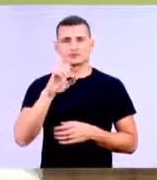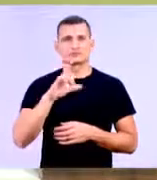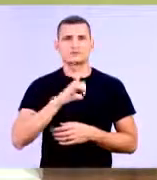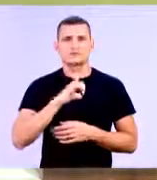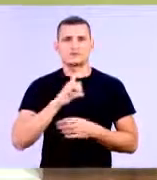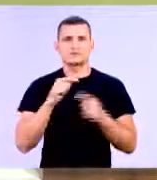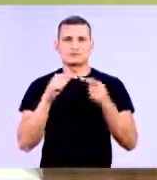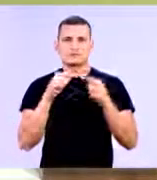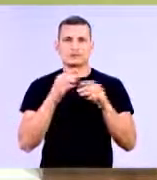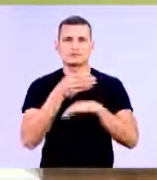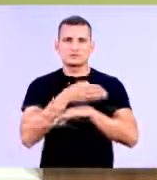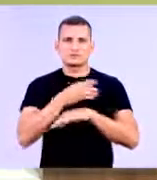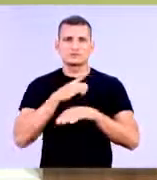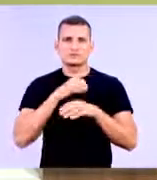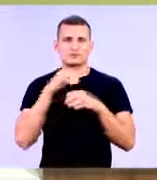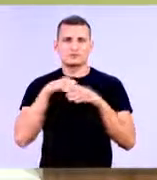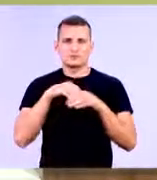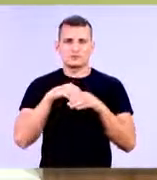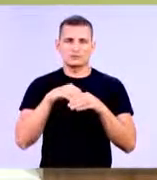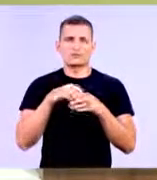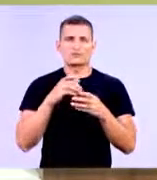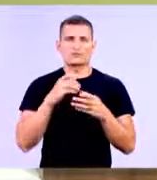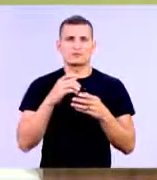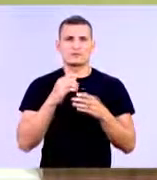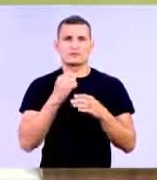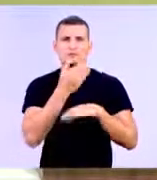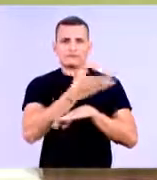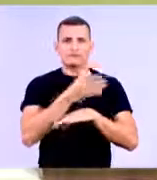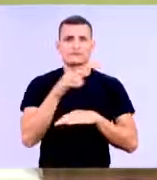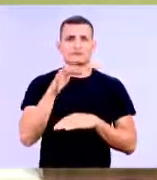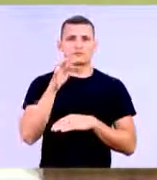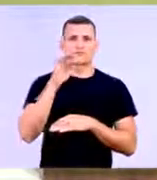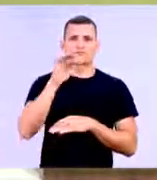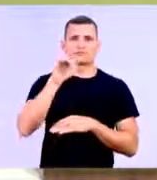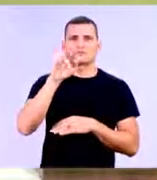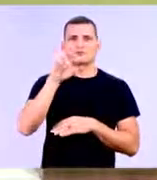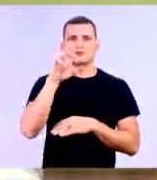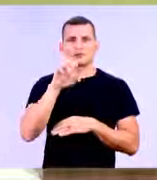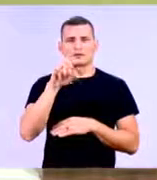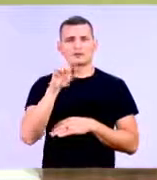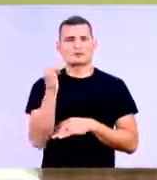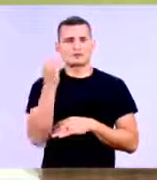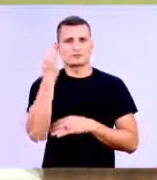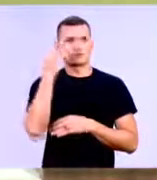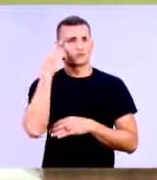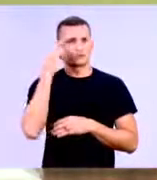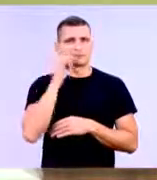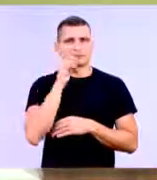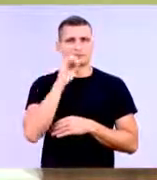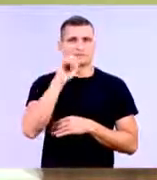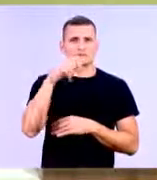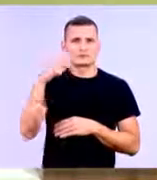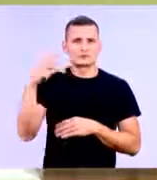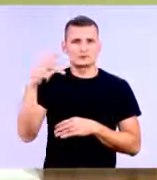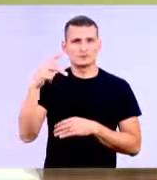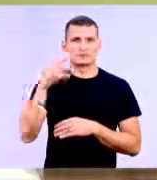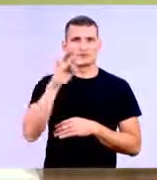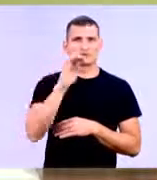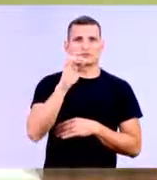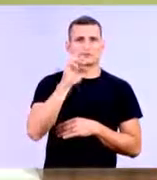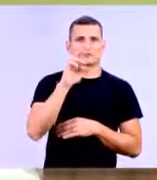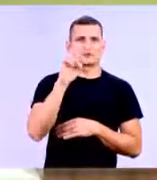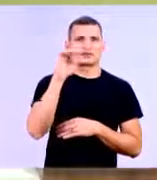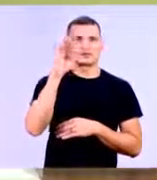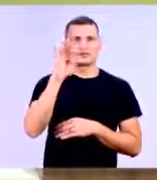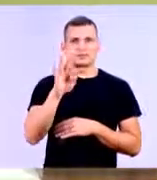nós temos internamente ao ambiente externo, o firewall é importante. Quando nós pensamos, por exemplo, aquelas aplicações de peer-to-peer ou torrent, em que